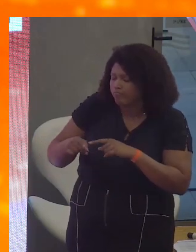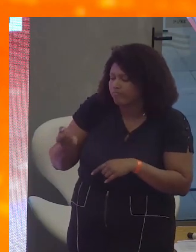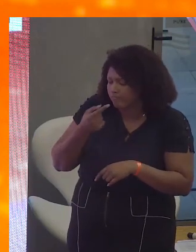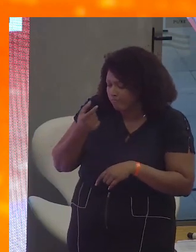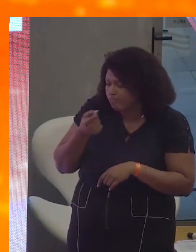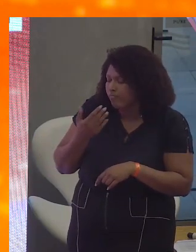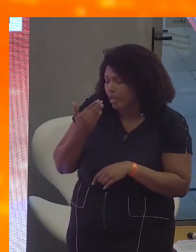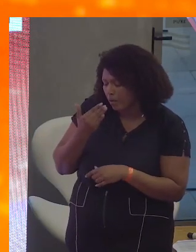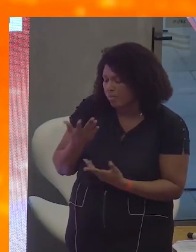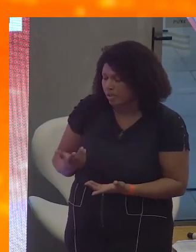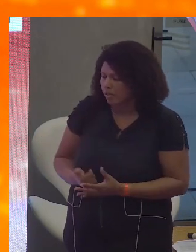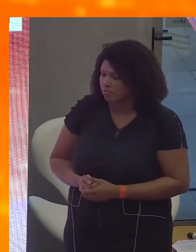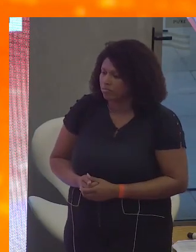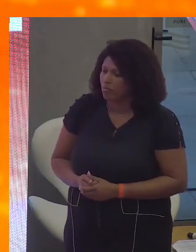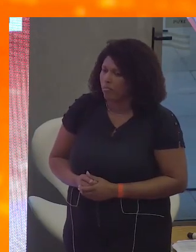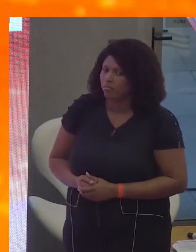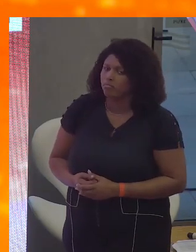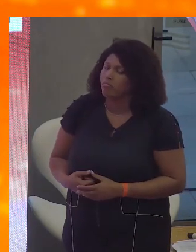na Europa.